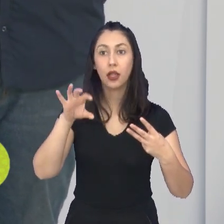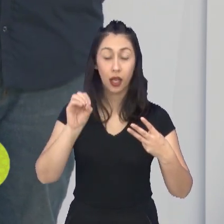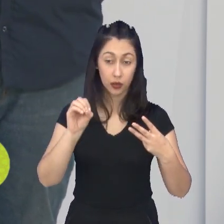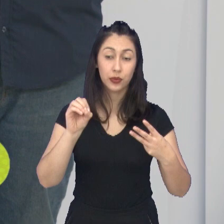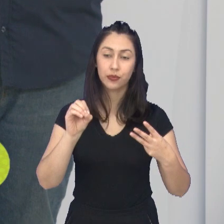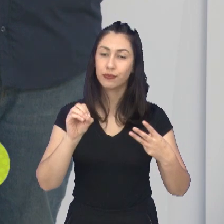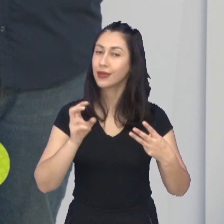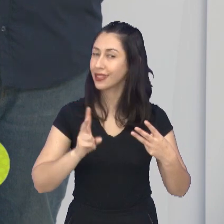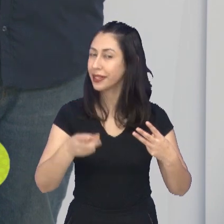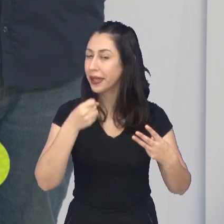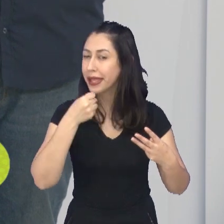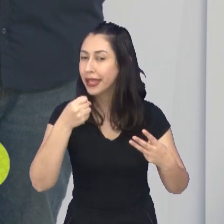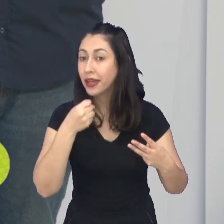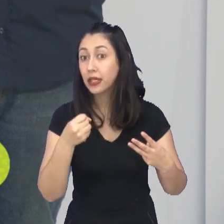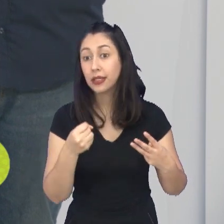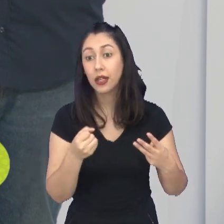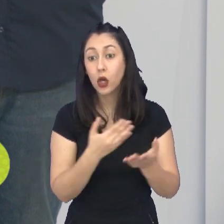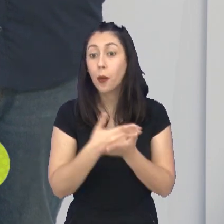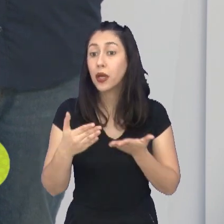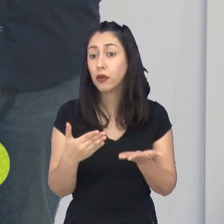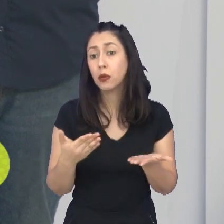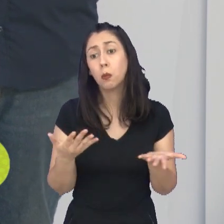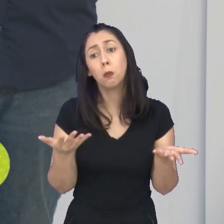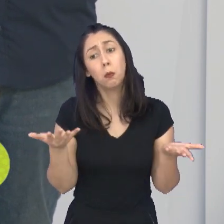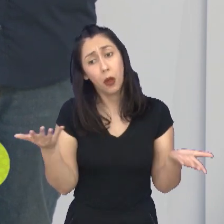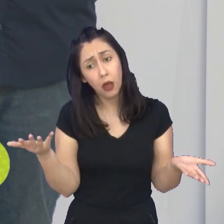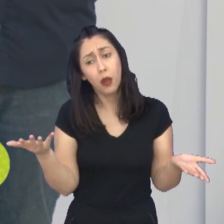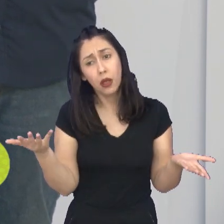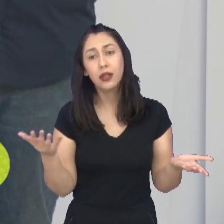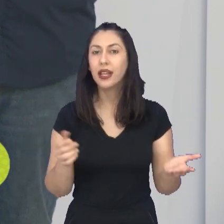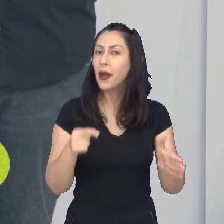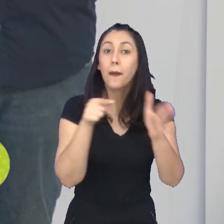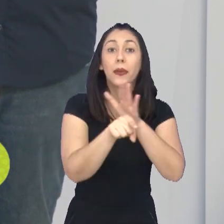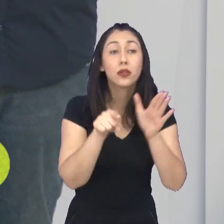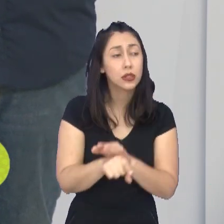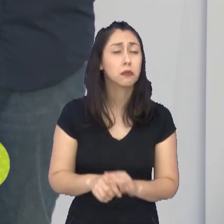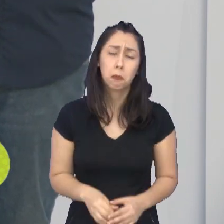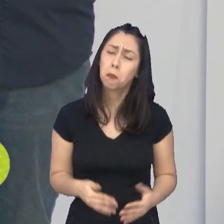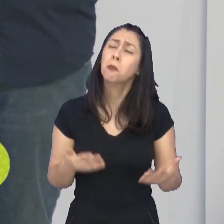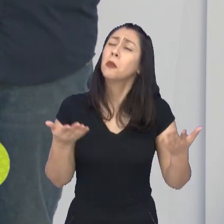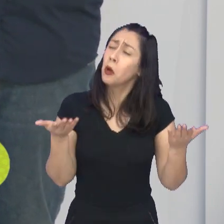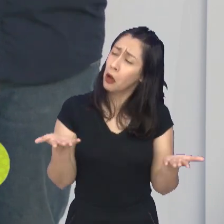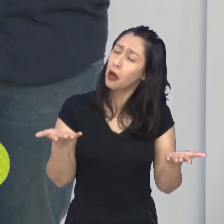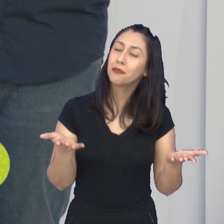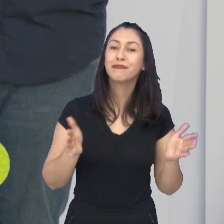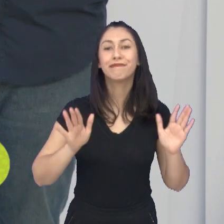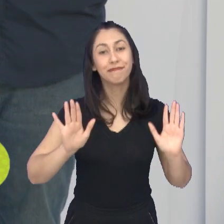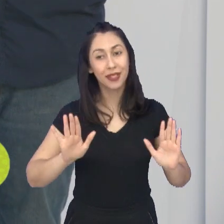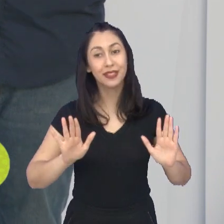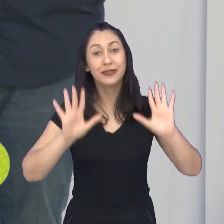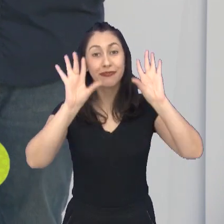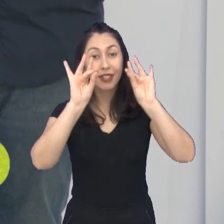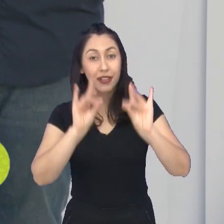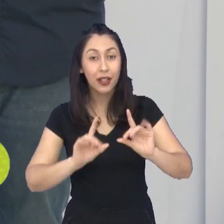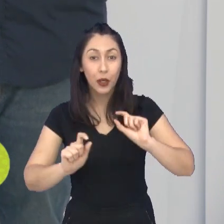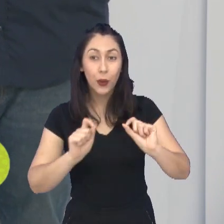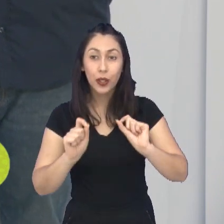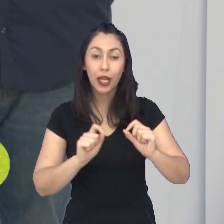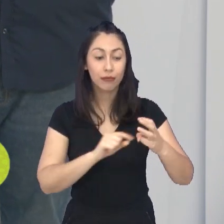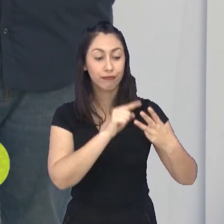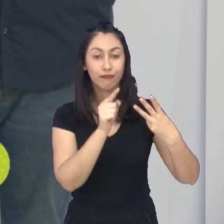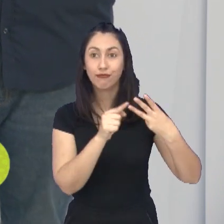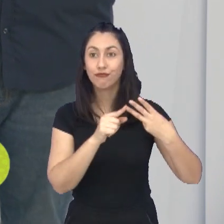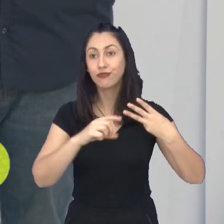que toda vez da entrevista ele fala, ele começa, você pode perguntar o que for para ele, começa, mas o detalhe é o seguinte, o Renato Carbonari, 9